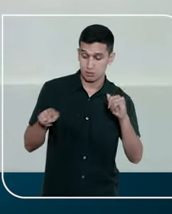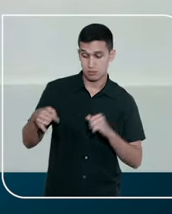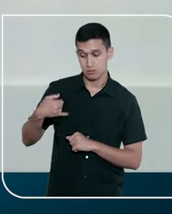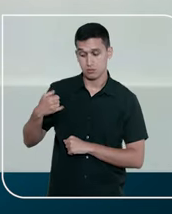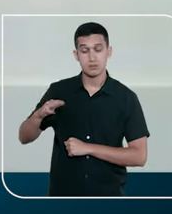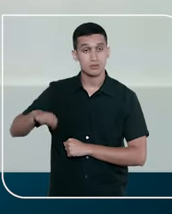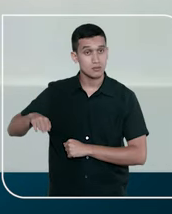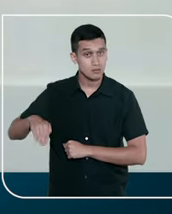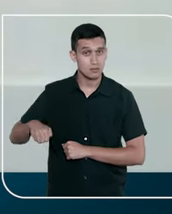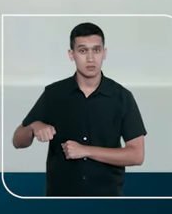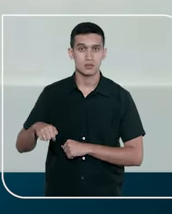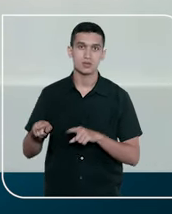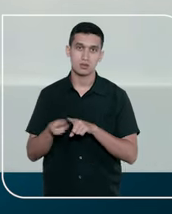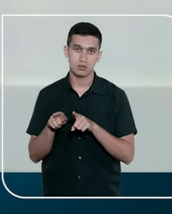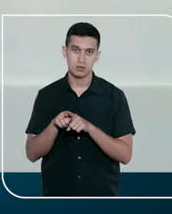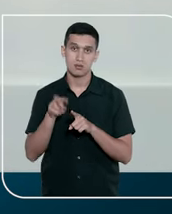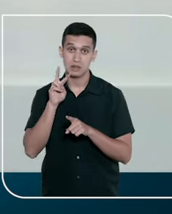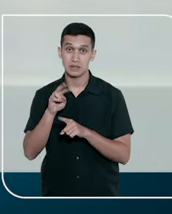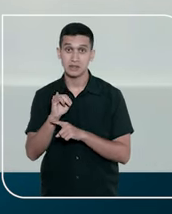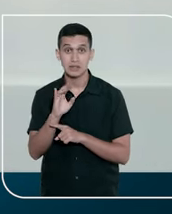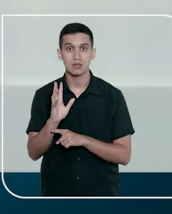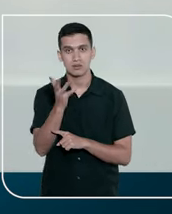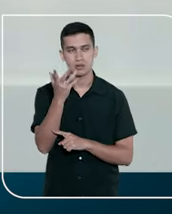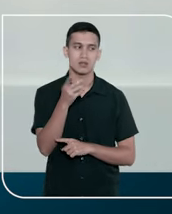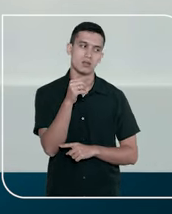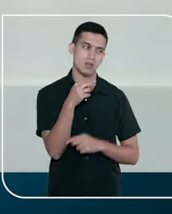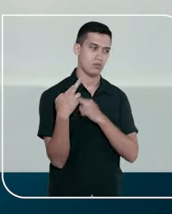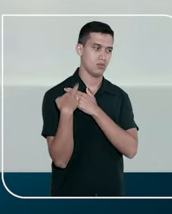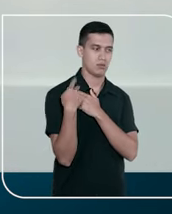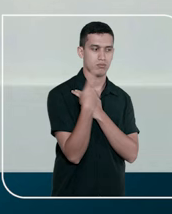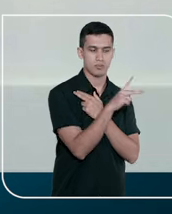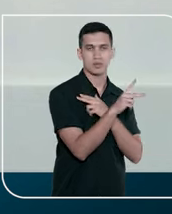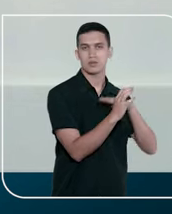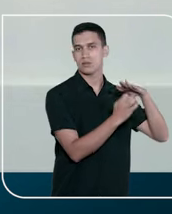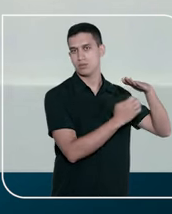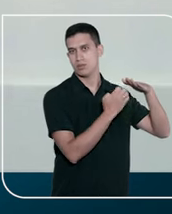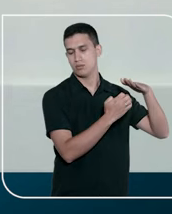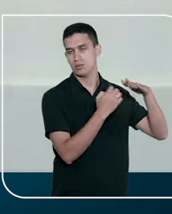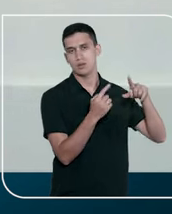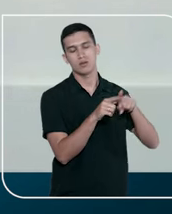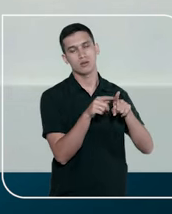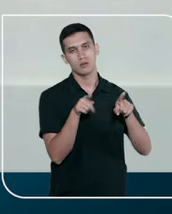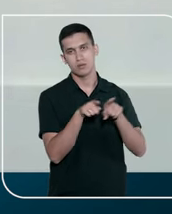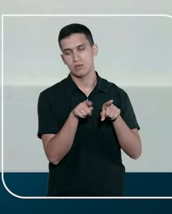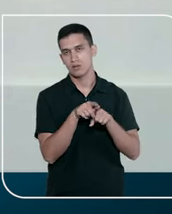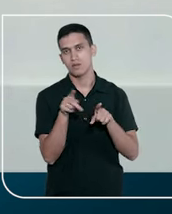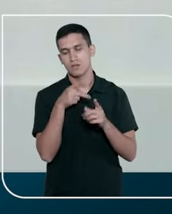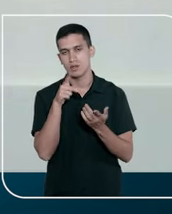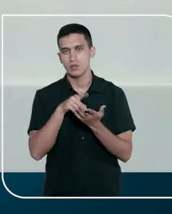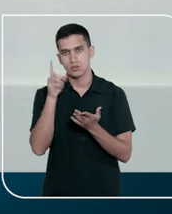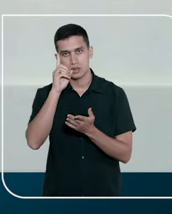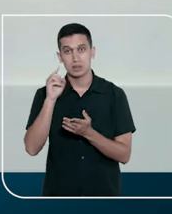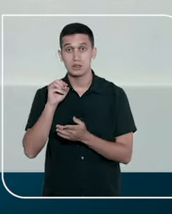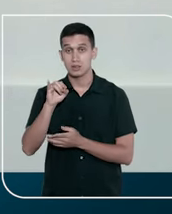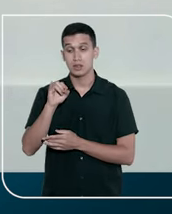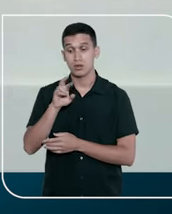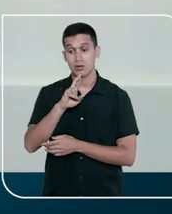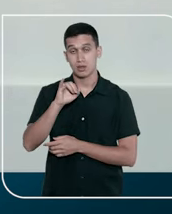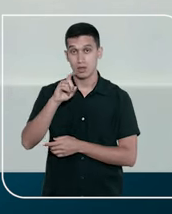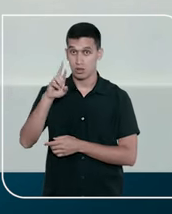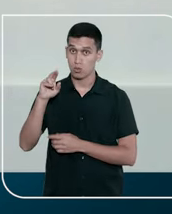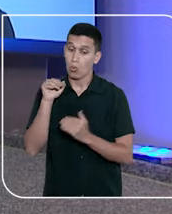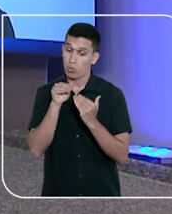acontecer, eu não tenho dúvida da responsabilidade da companhia aérea e eu, honestamente, não sei se o Ricardo compartilha da mesma